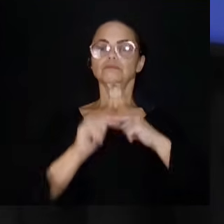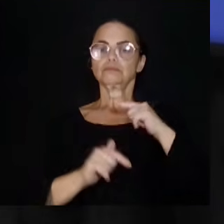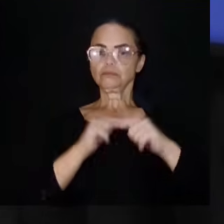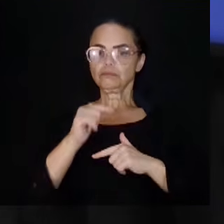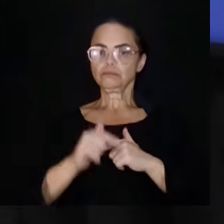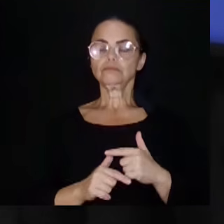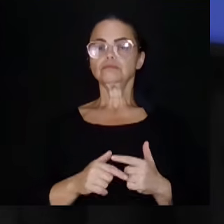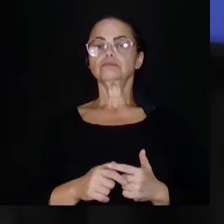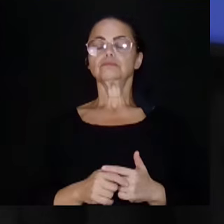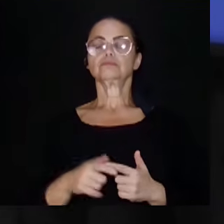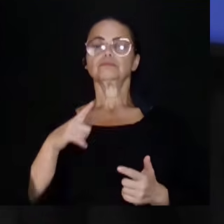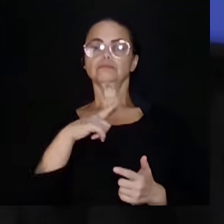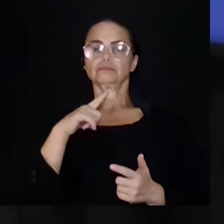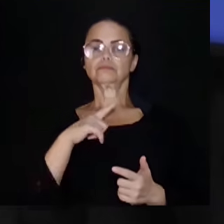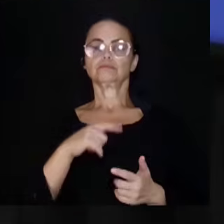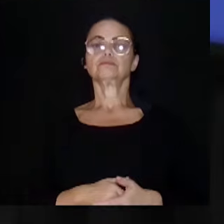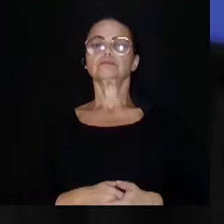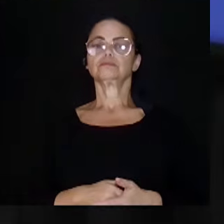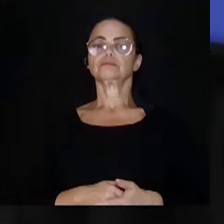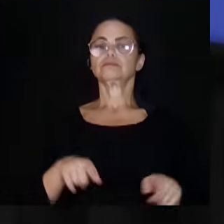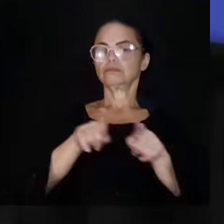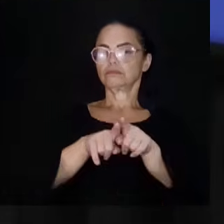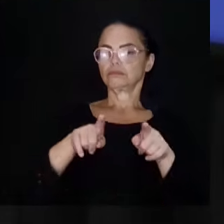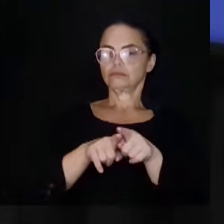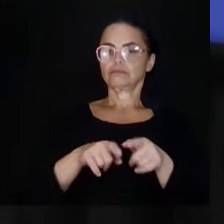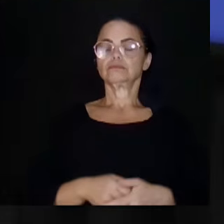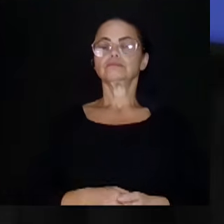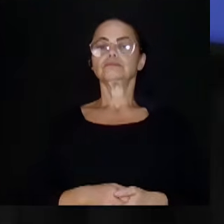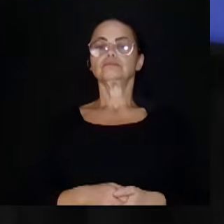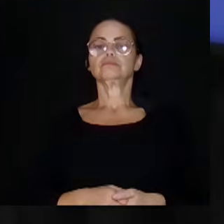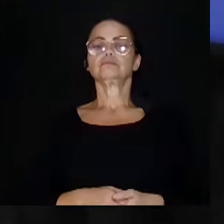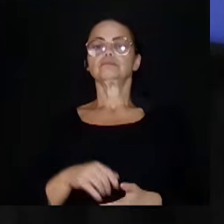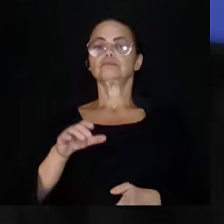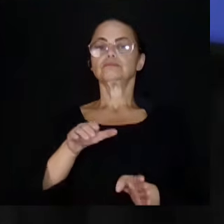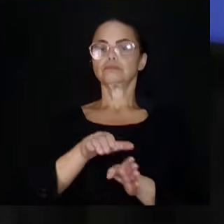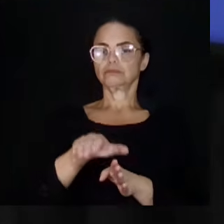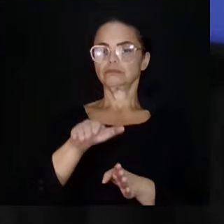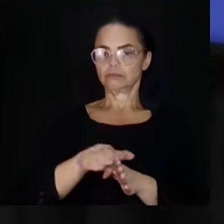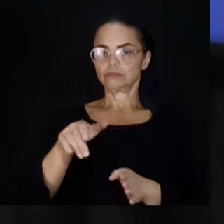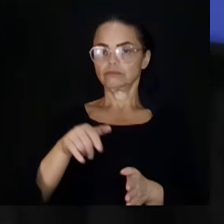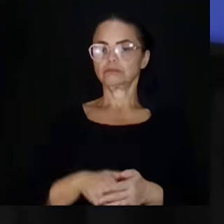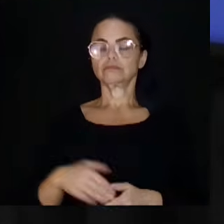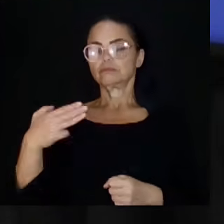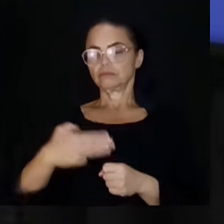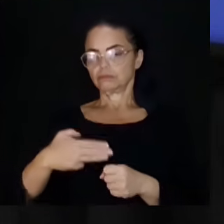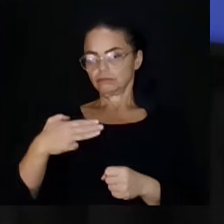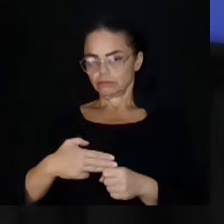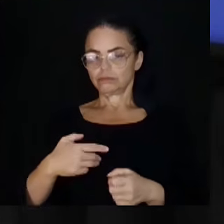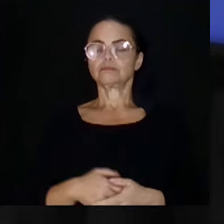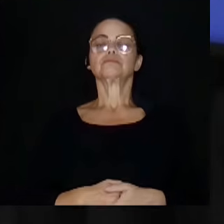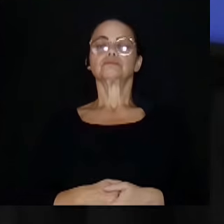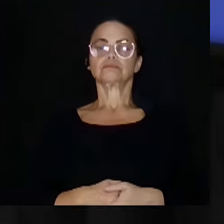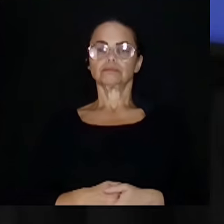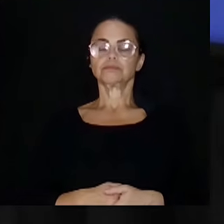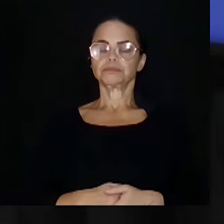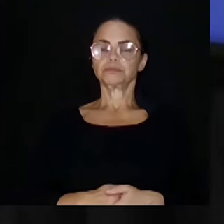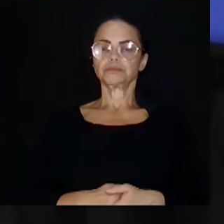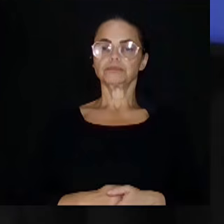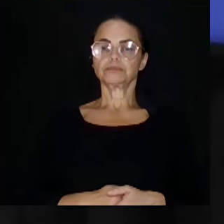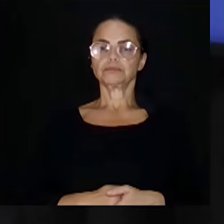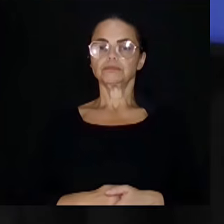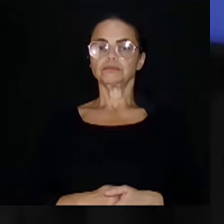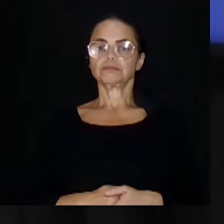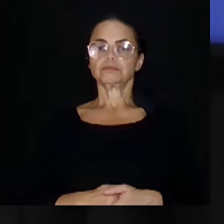gente tem outras coisas também, conselho, né? O Conselho Municipal da